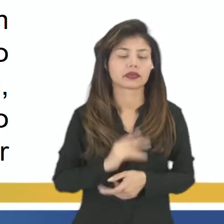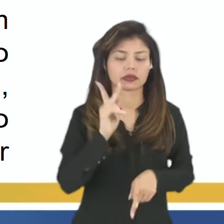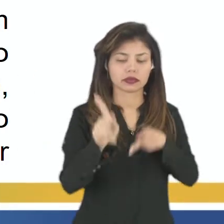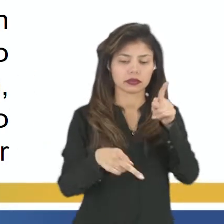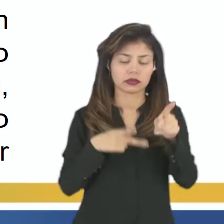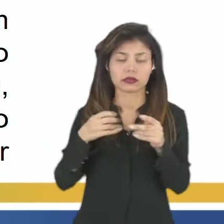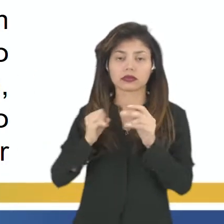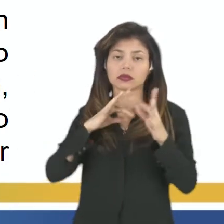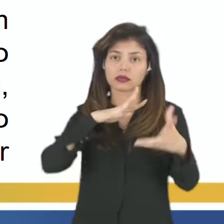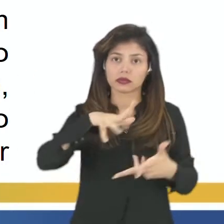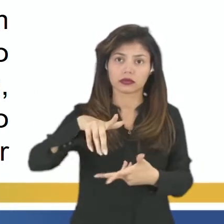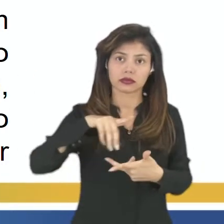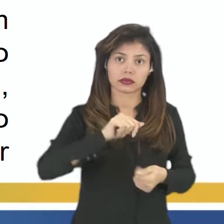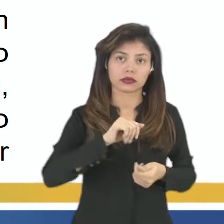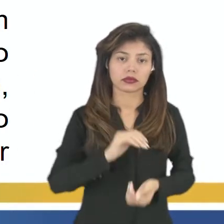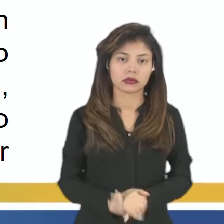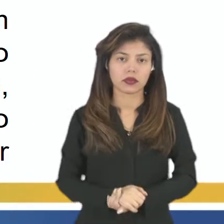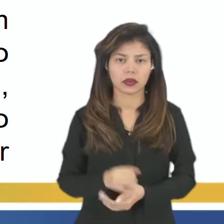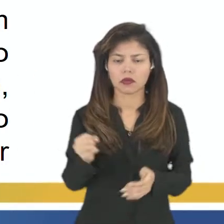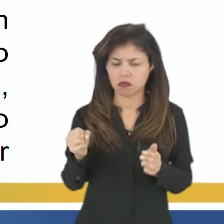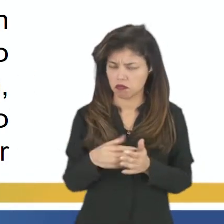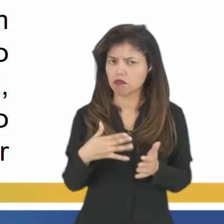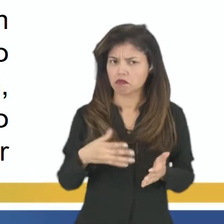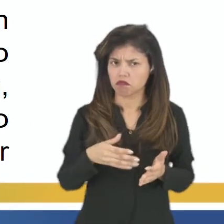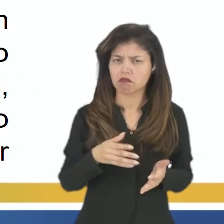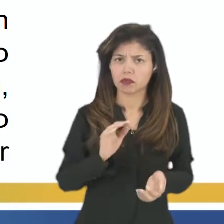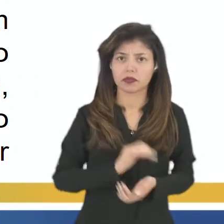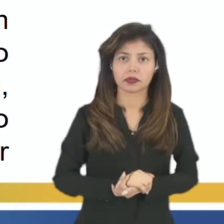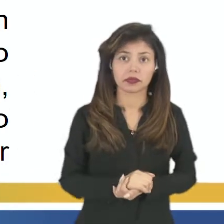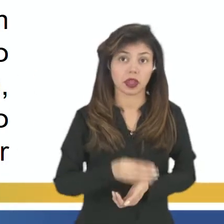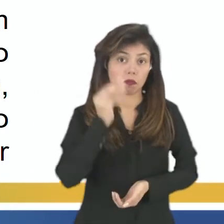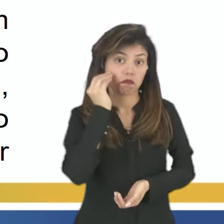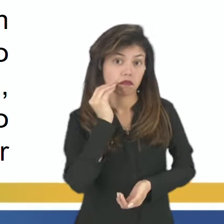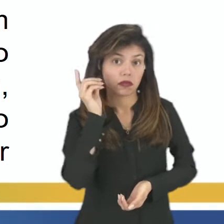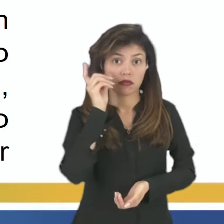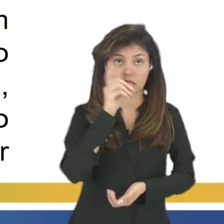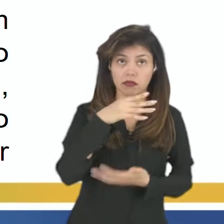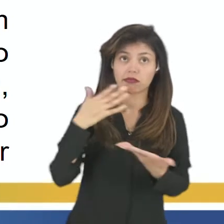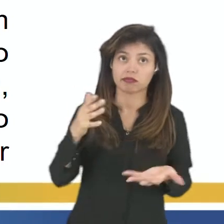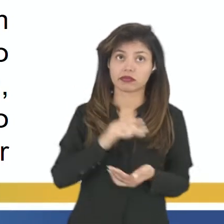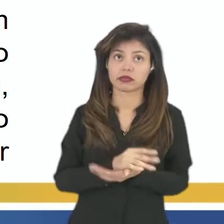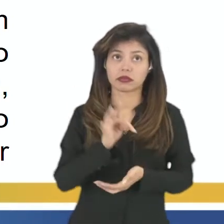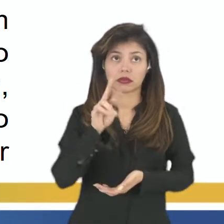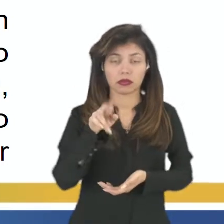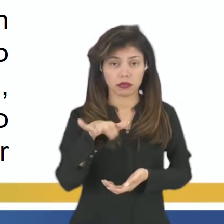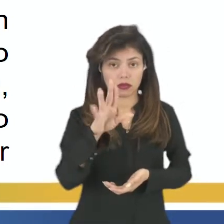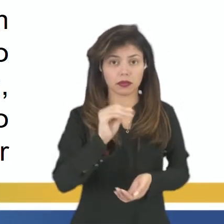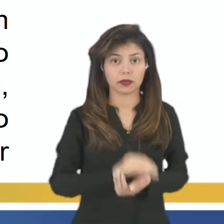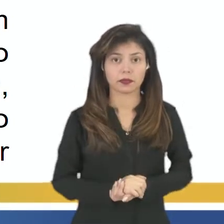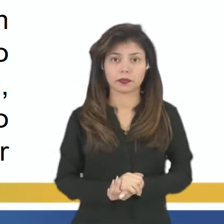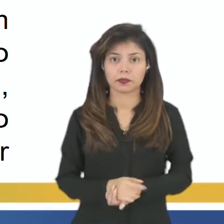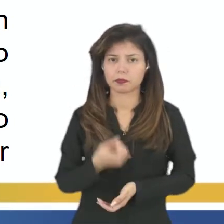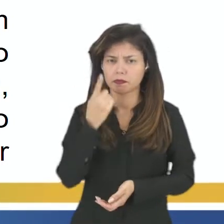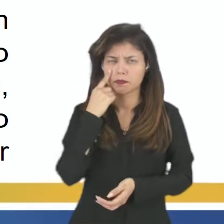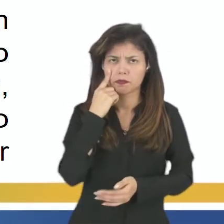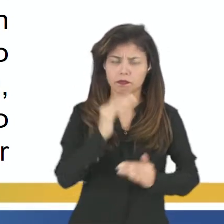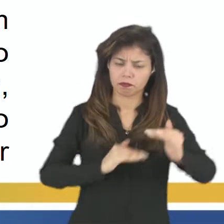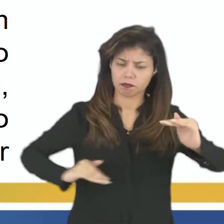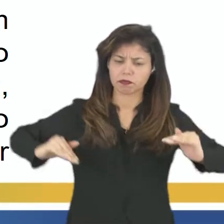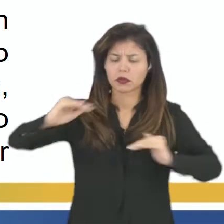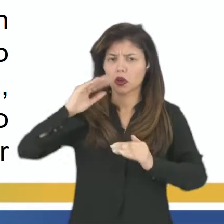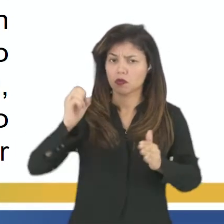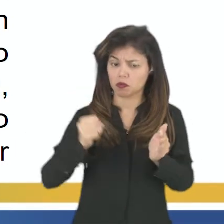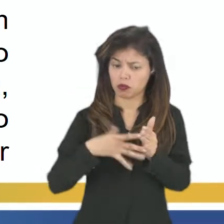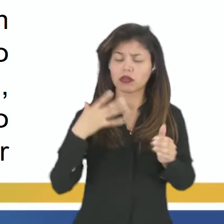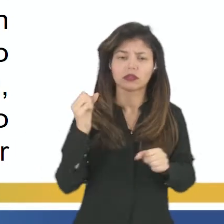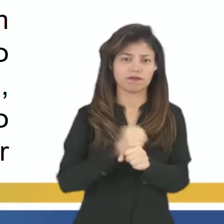aí uma população bastante densa nessa cidade de Tóquio. E pelas previsões continuar no topo há muitos e muitos